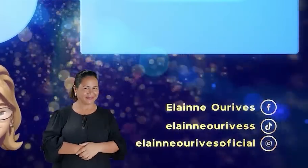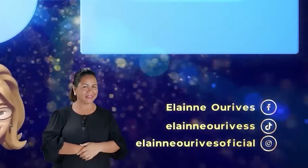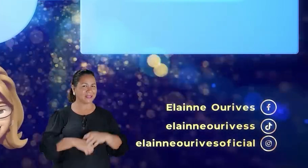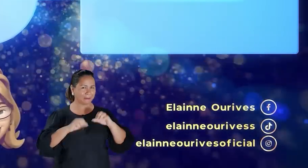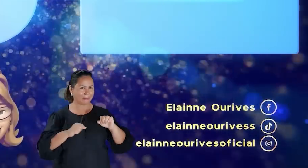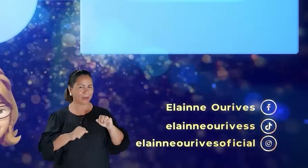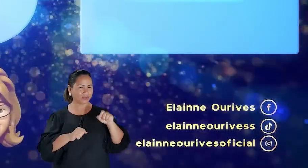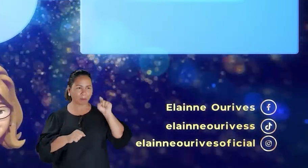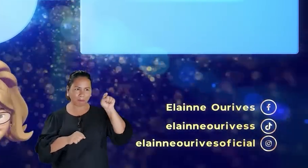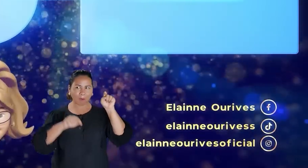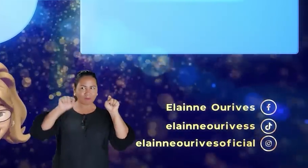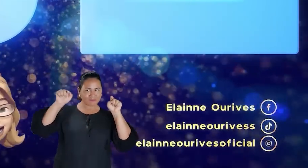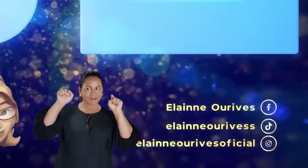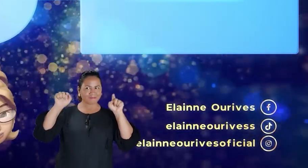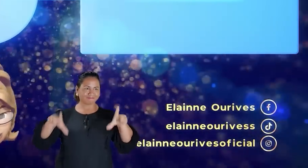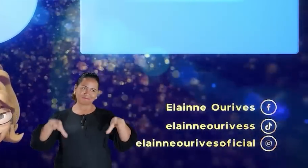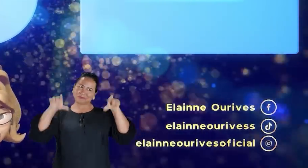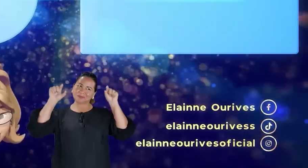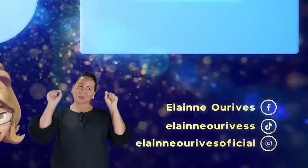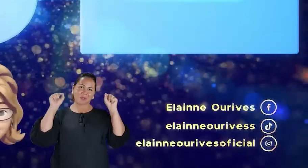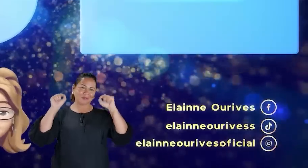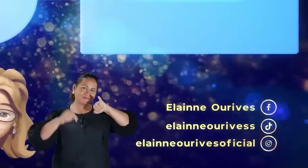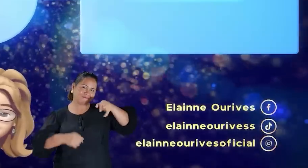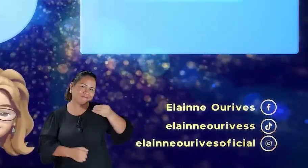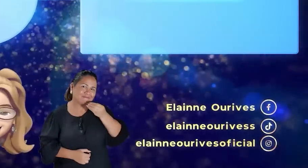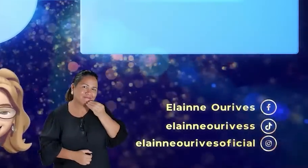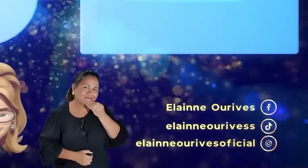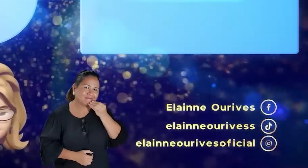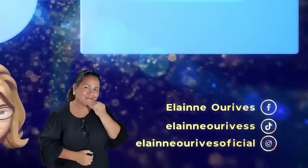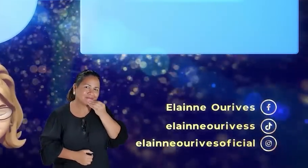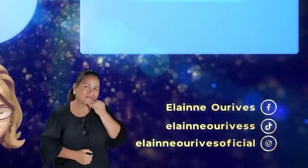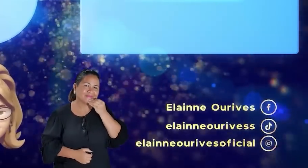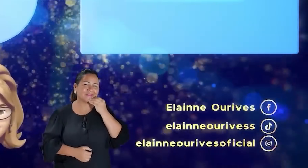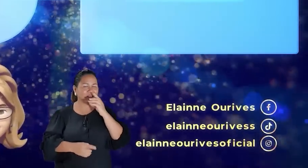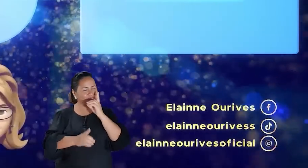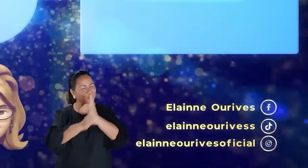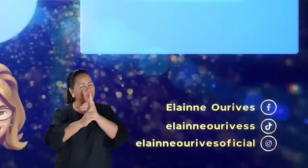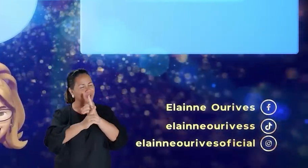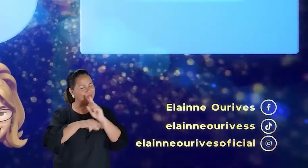fazer muitas fichas caírem aí do outro lado. É só clicar em cima